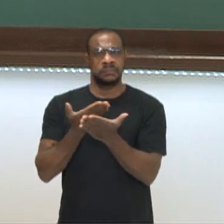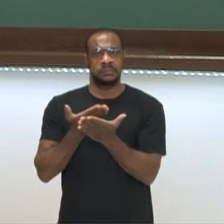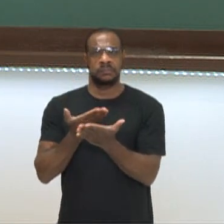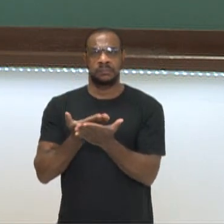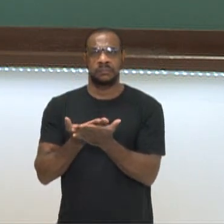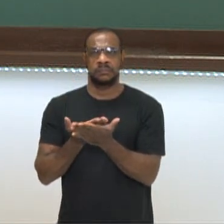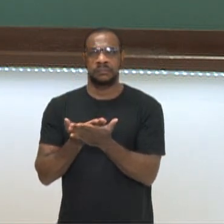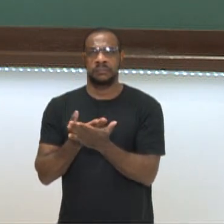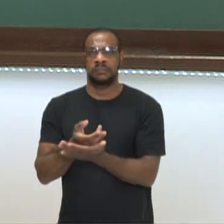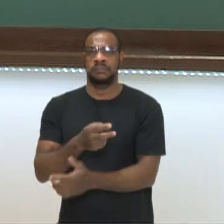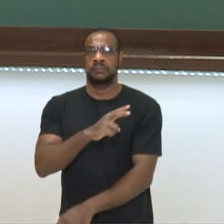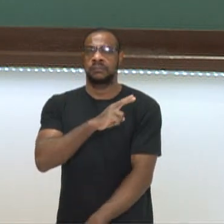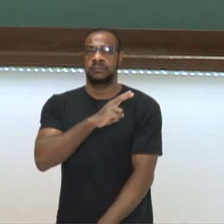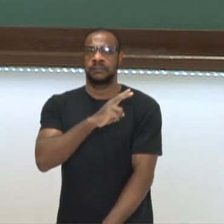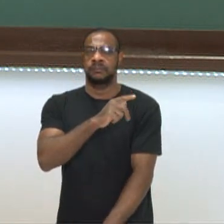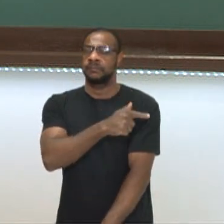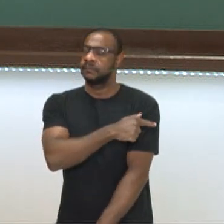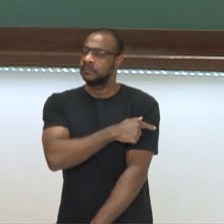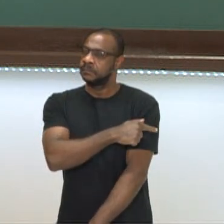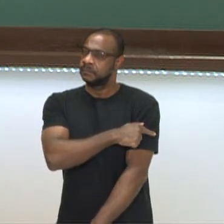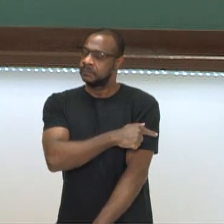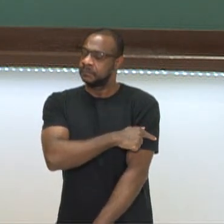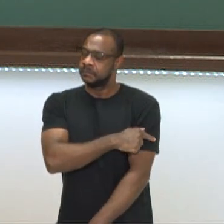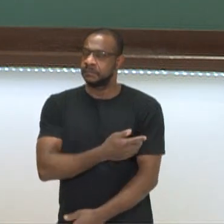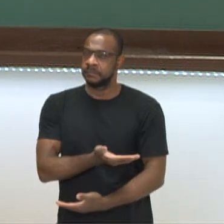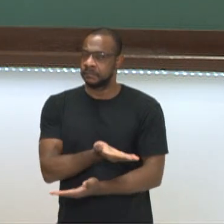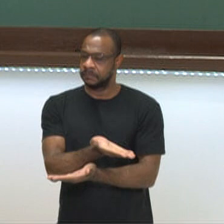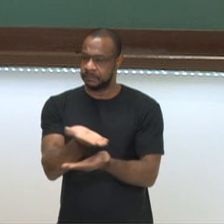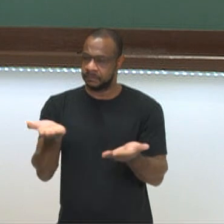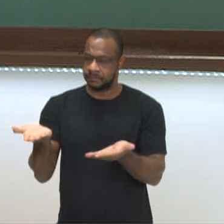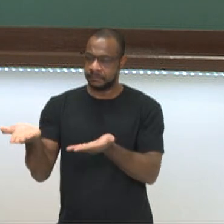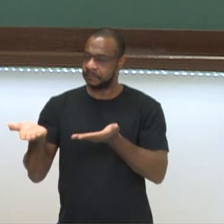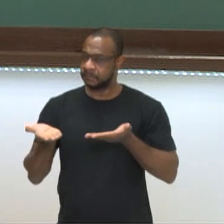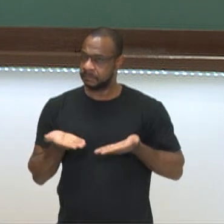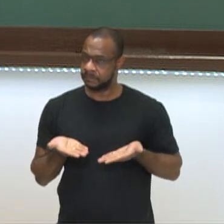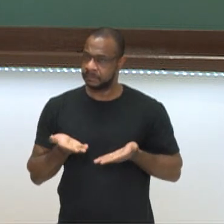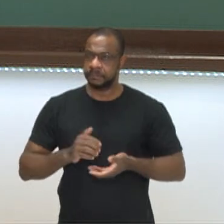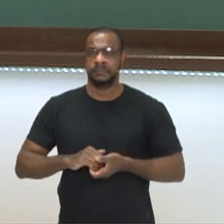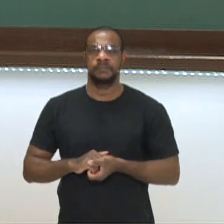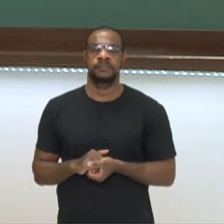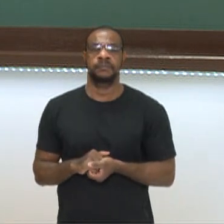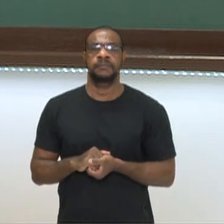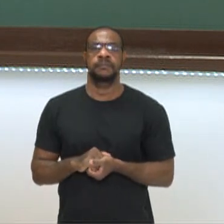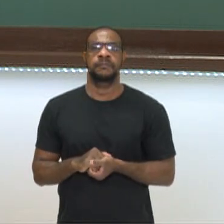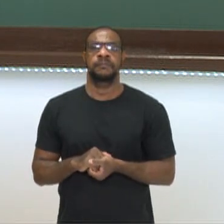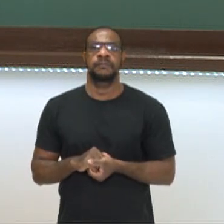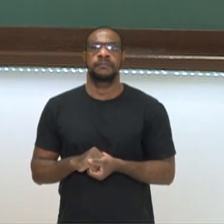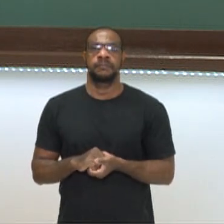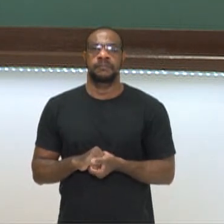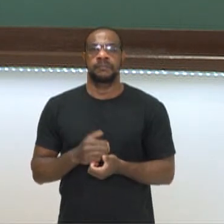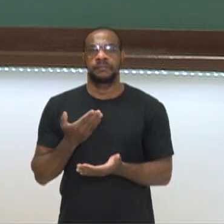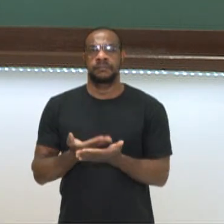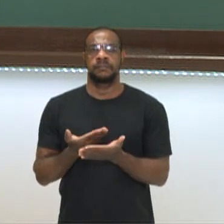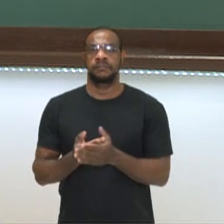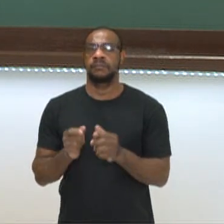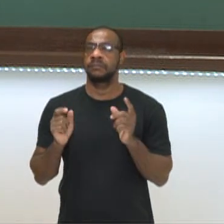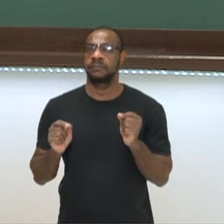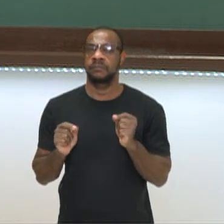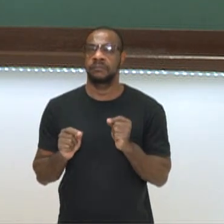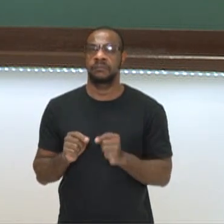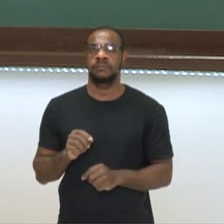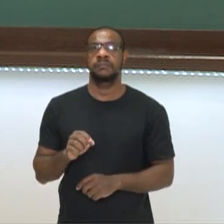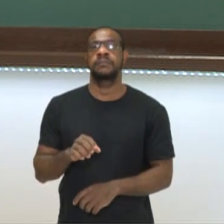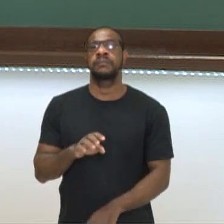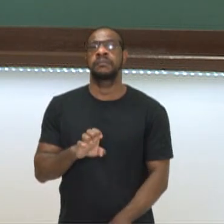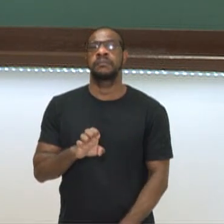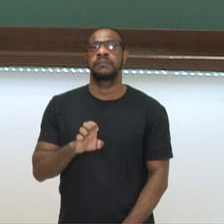estudantes do 7º ano! Sejam todos e todas muito bem-vindos e bem-vindas a mais uma Aula